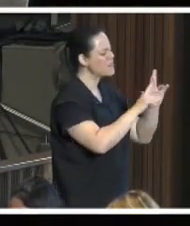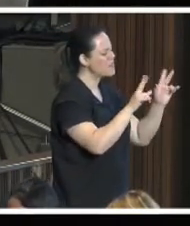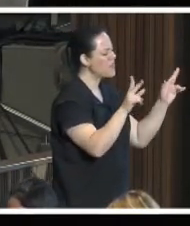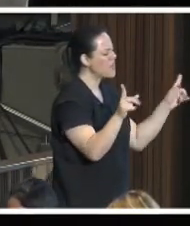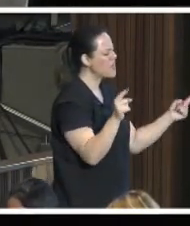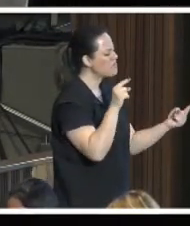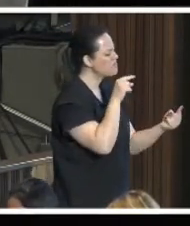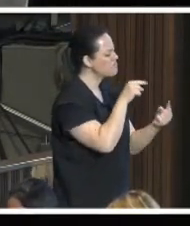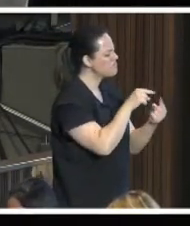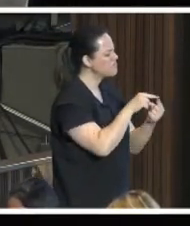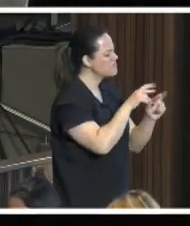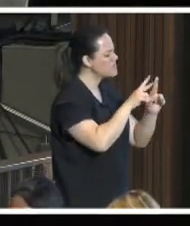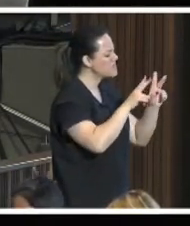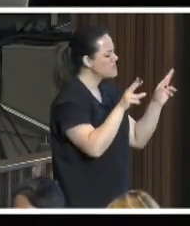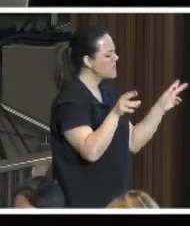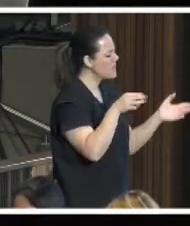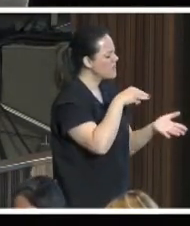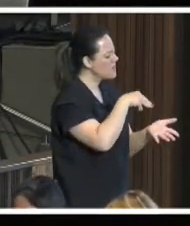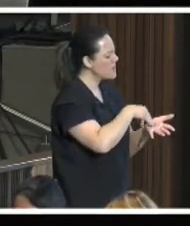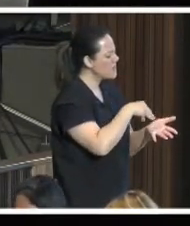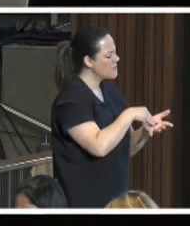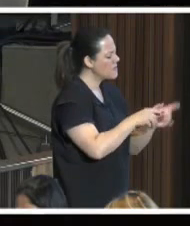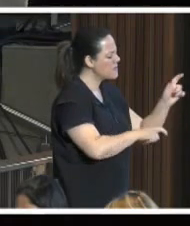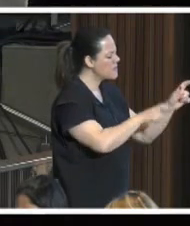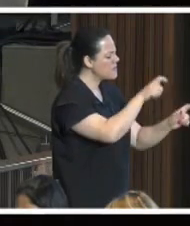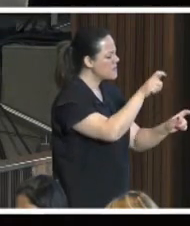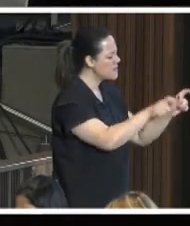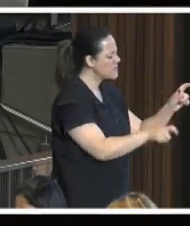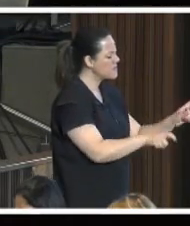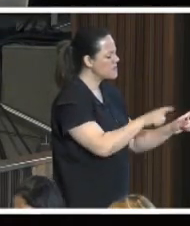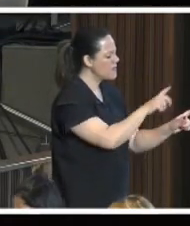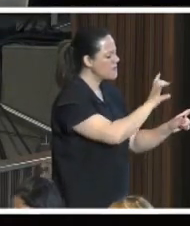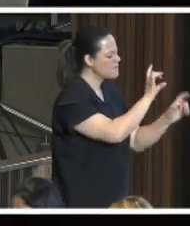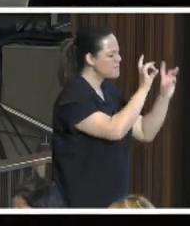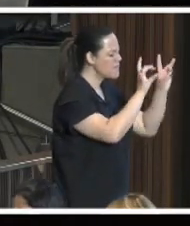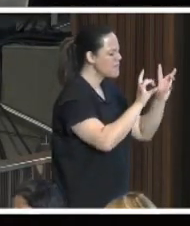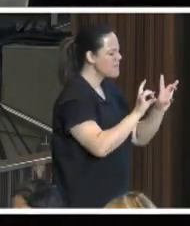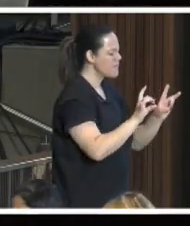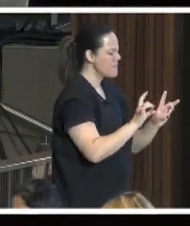feitas, de gente preciosa,